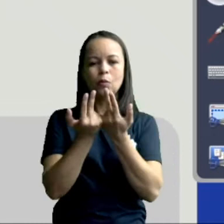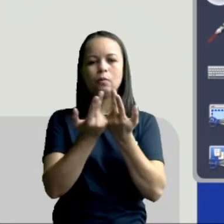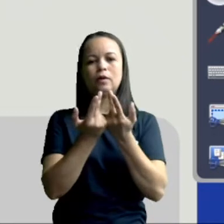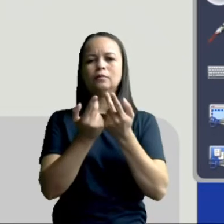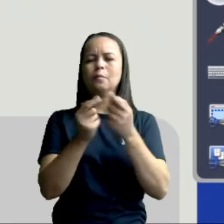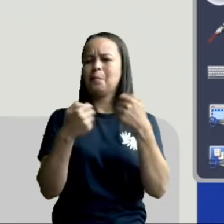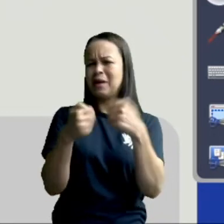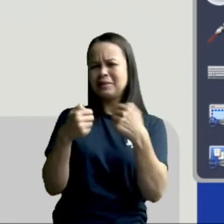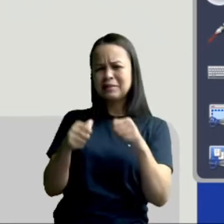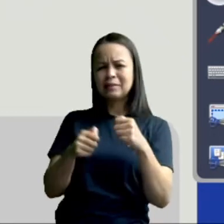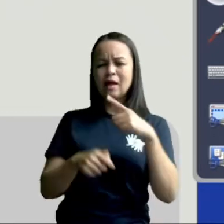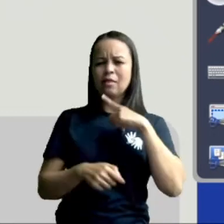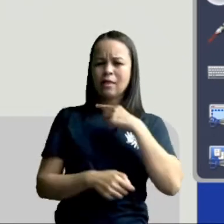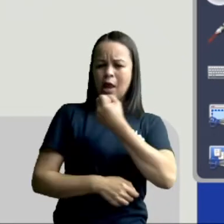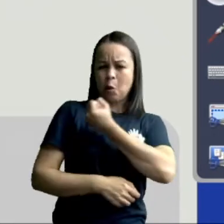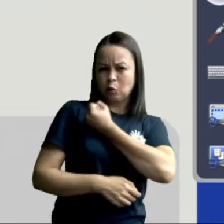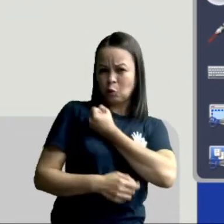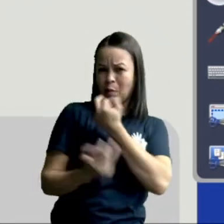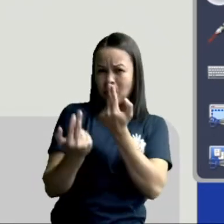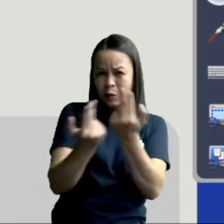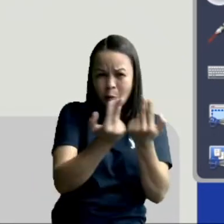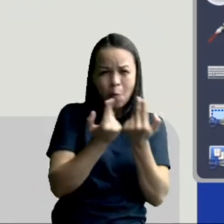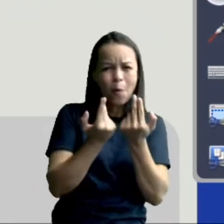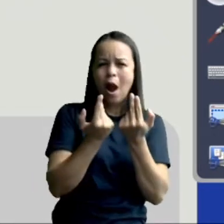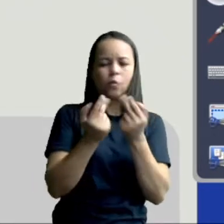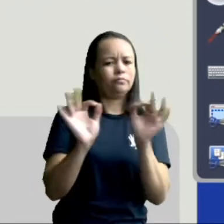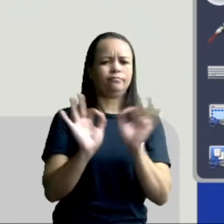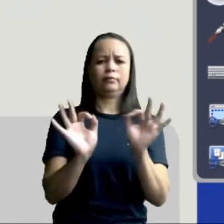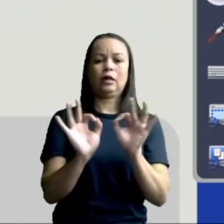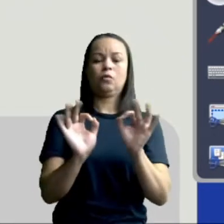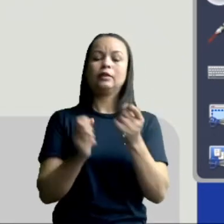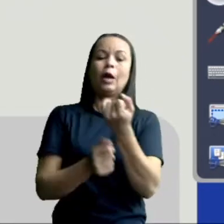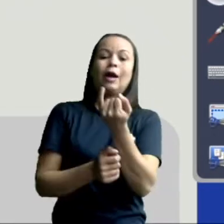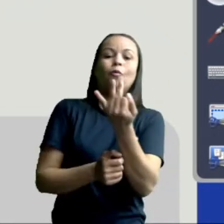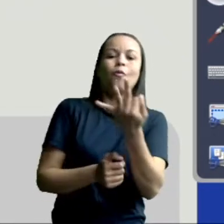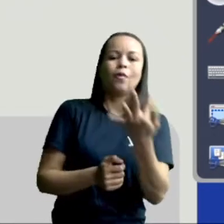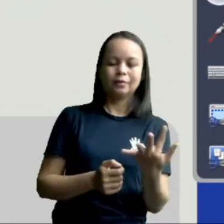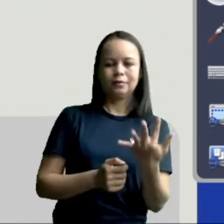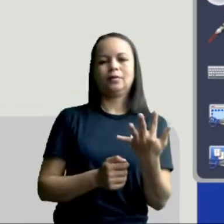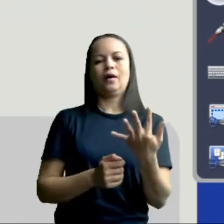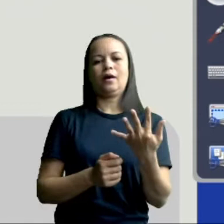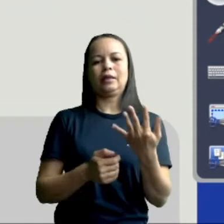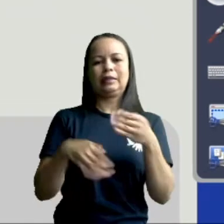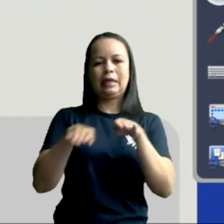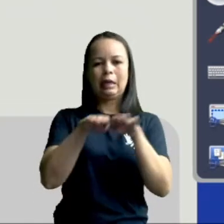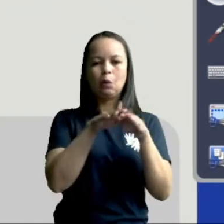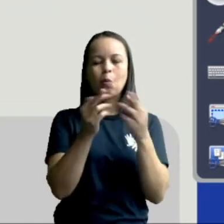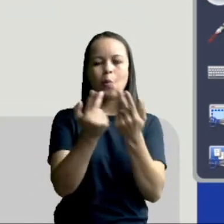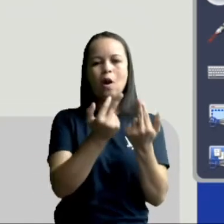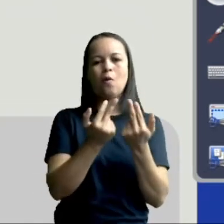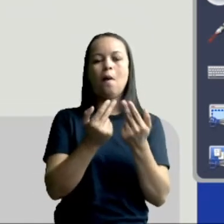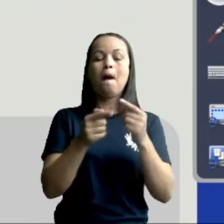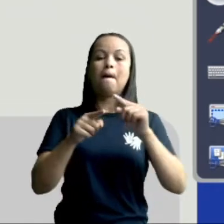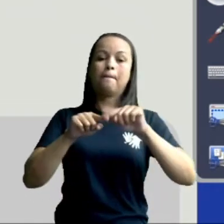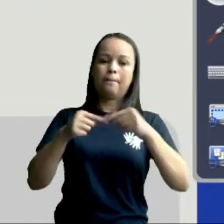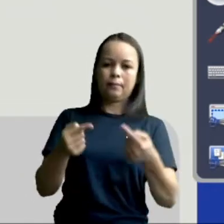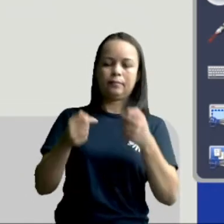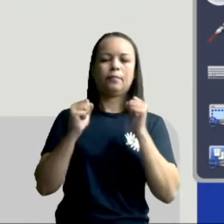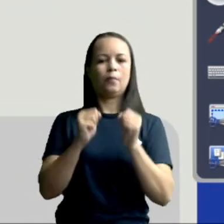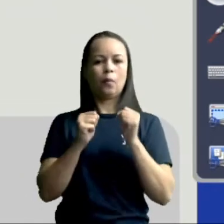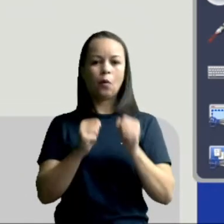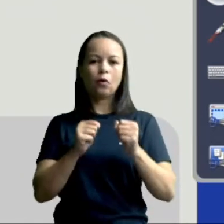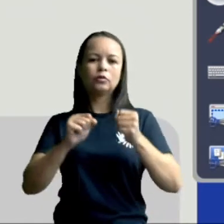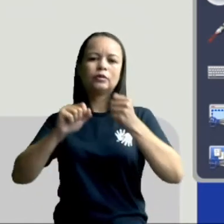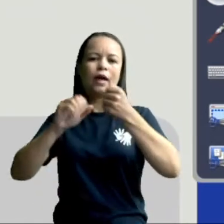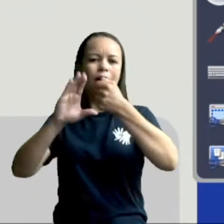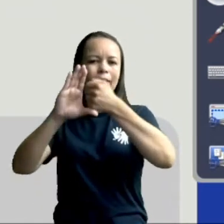precisa ter os mesmos números representando uma quantidade. O fato é, a quantidade é a mesma, mas a gente pode usar caracteres,